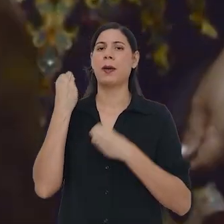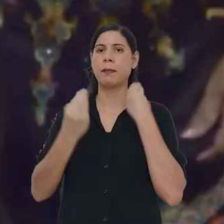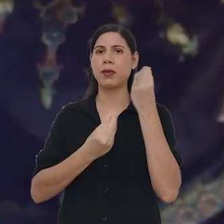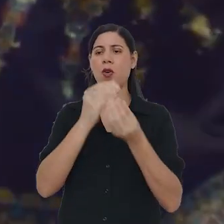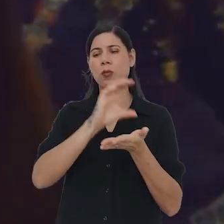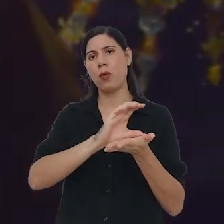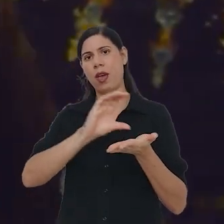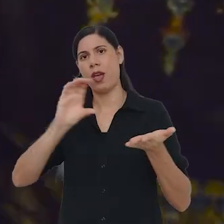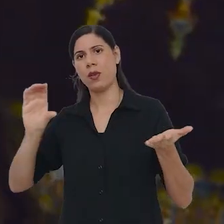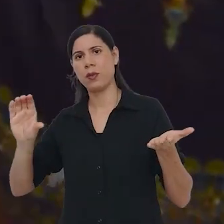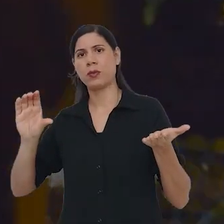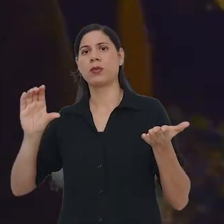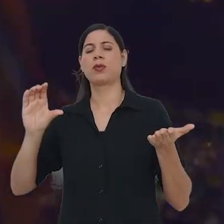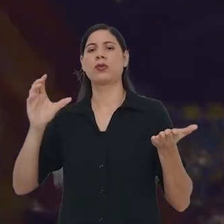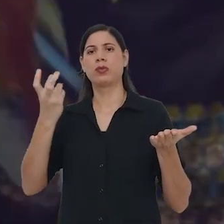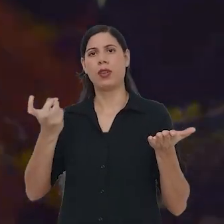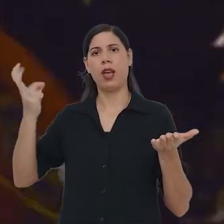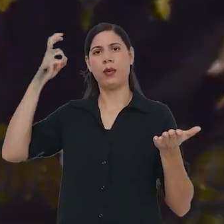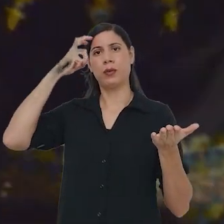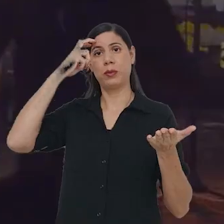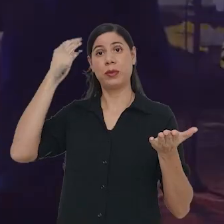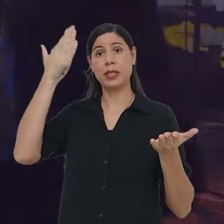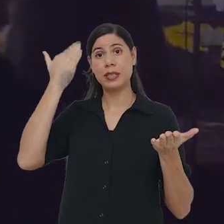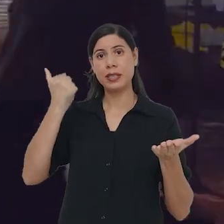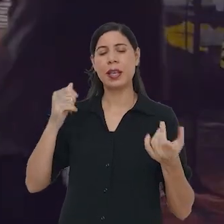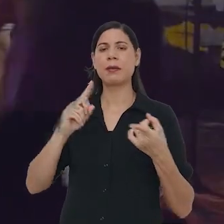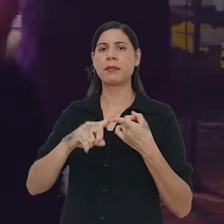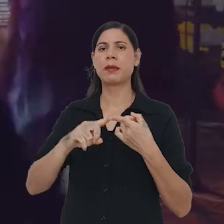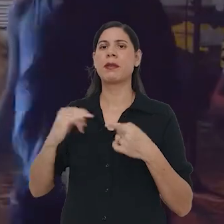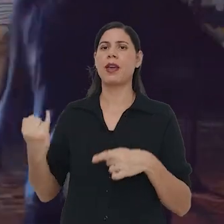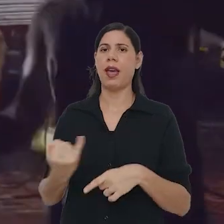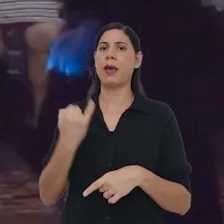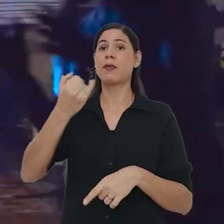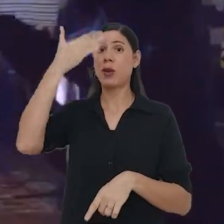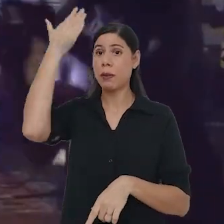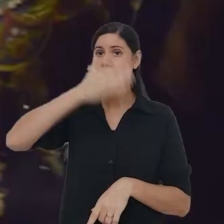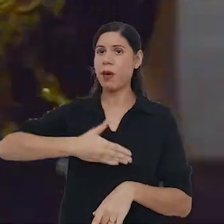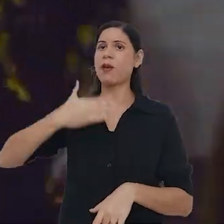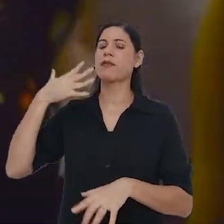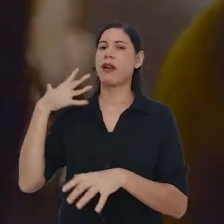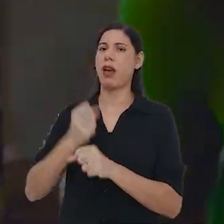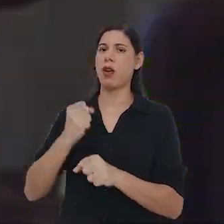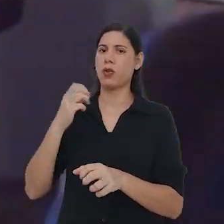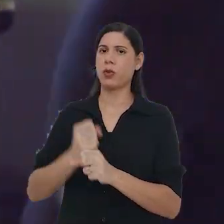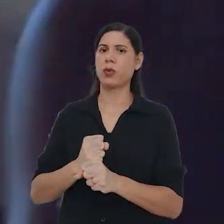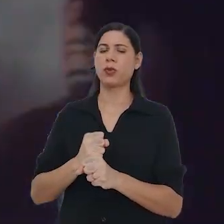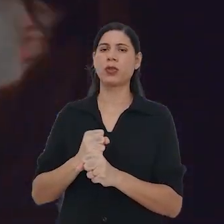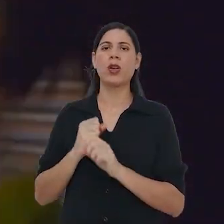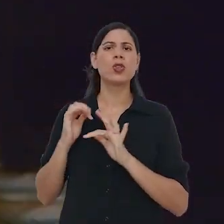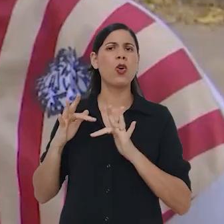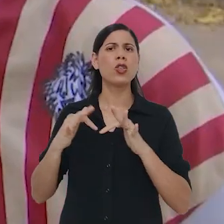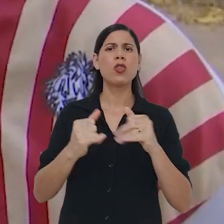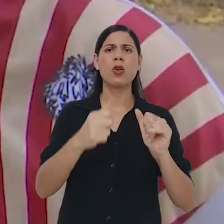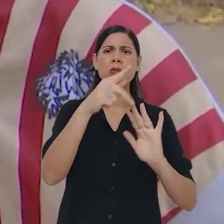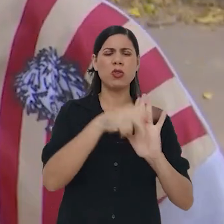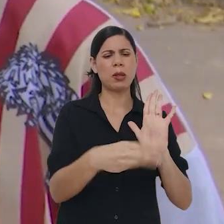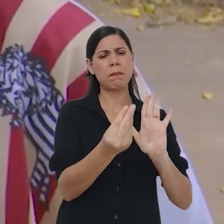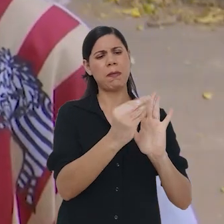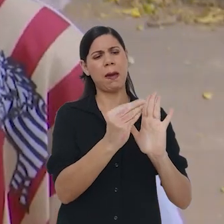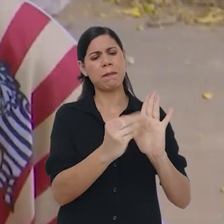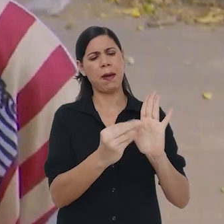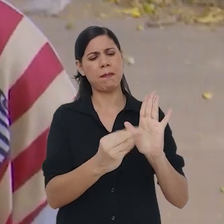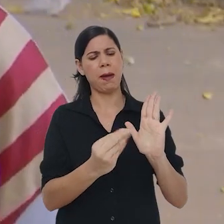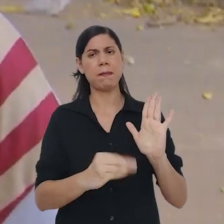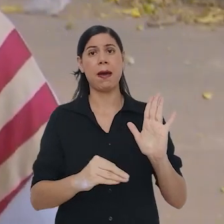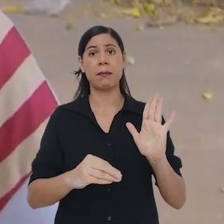caminho para angariar os recursos destinados à cultura e reconhece a importância da prestação de contas. Tudo que a gente coloca